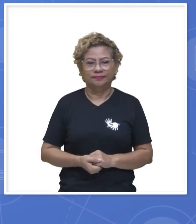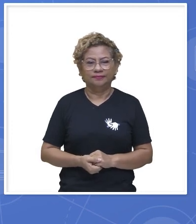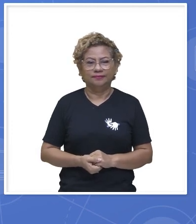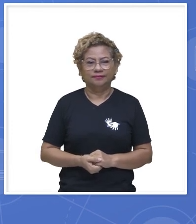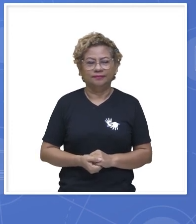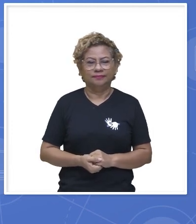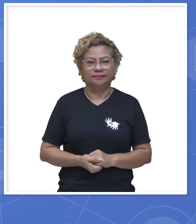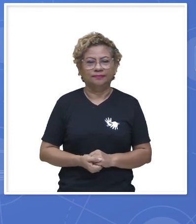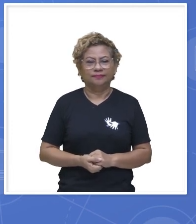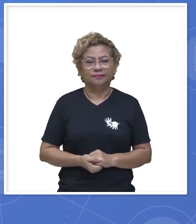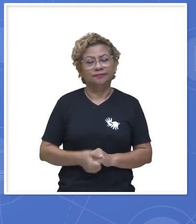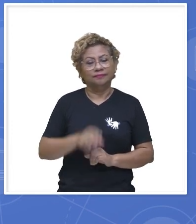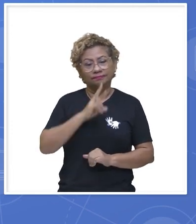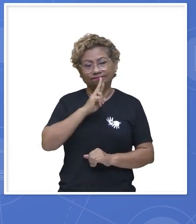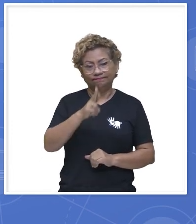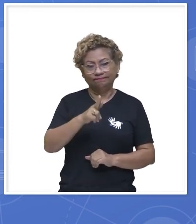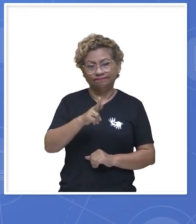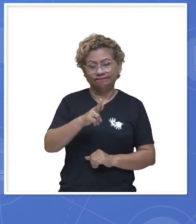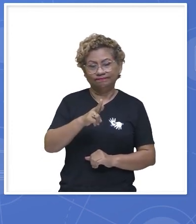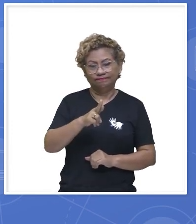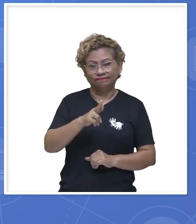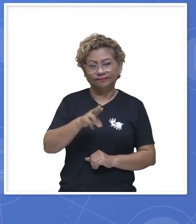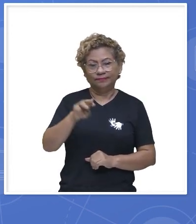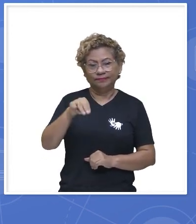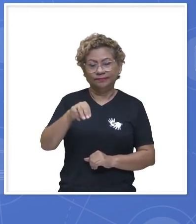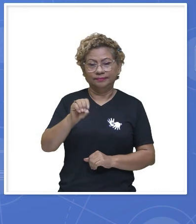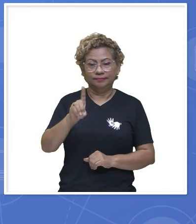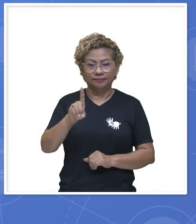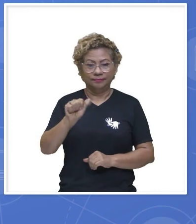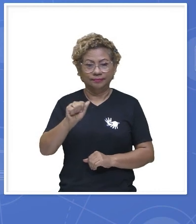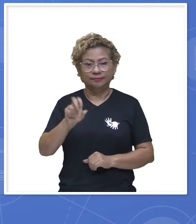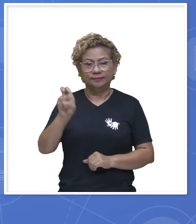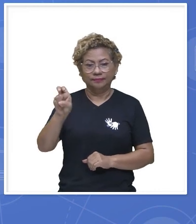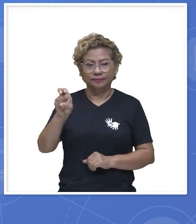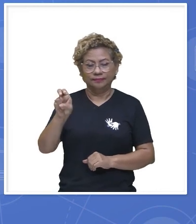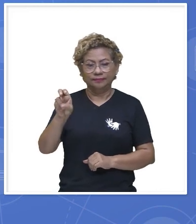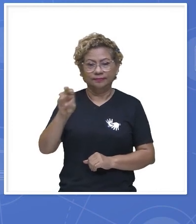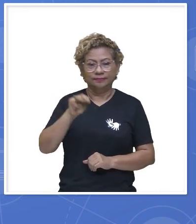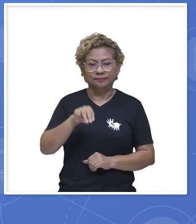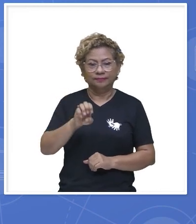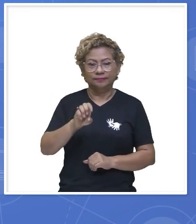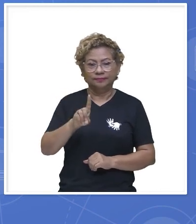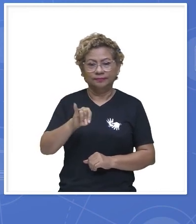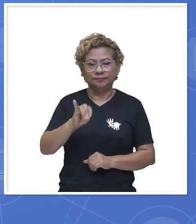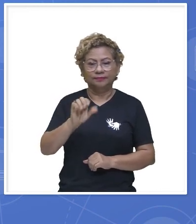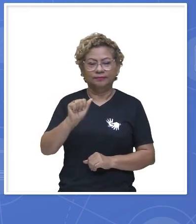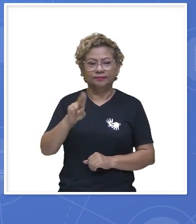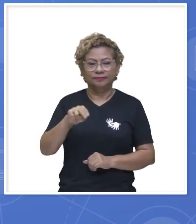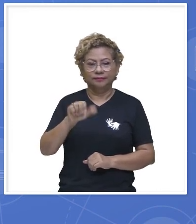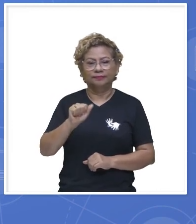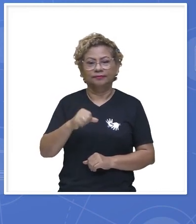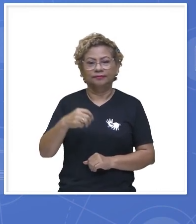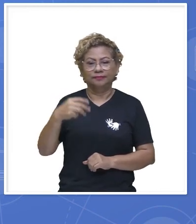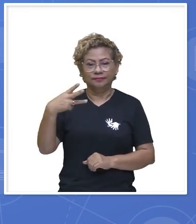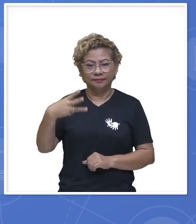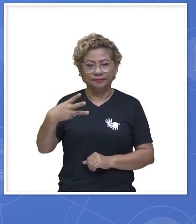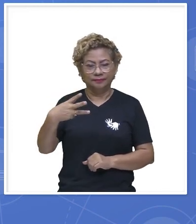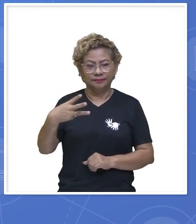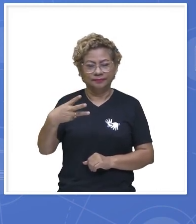branco vendido no atacado. Em Brasília, né, em reais e tal, por caixa de